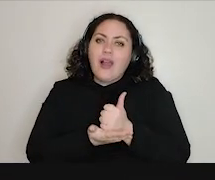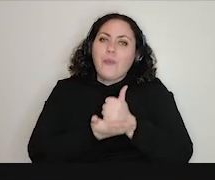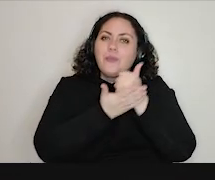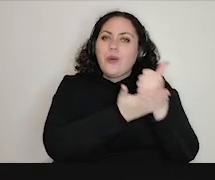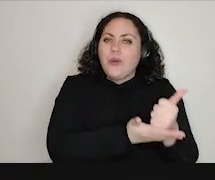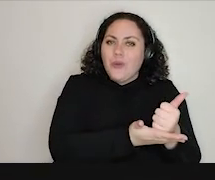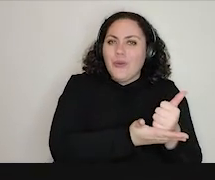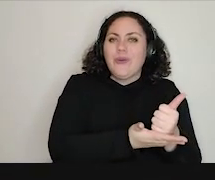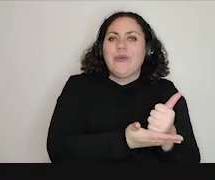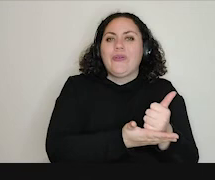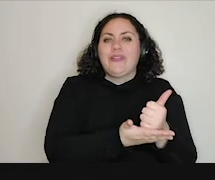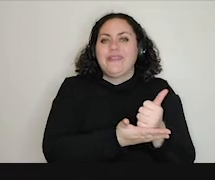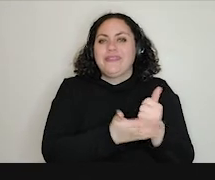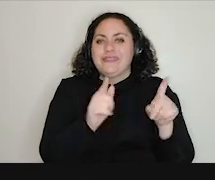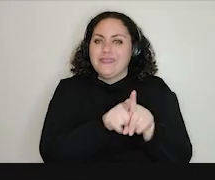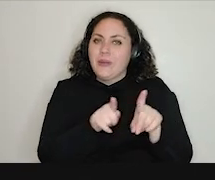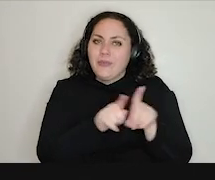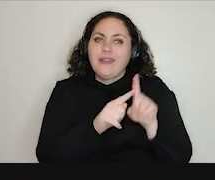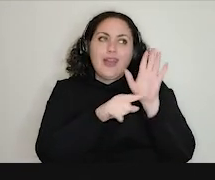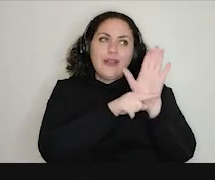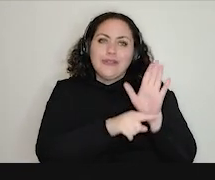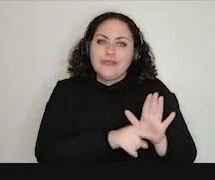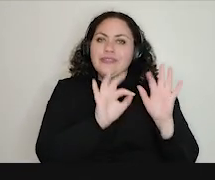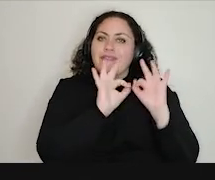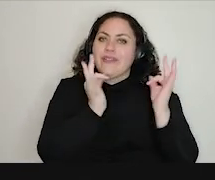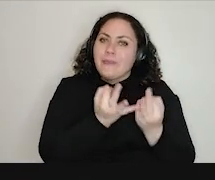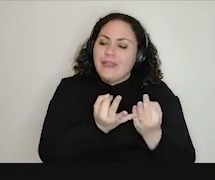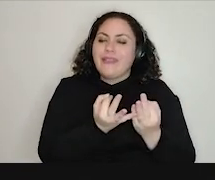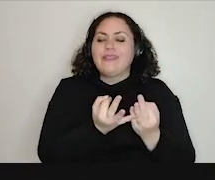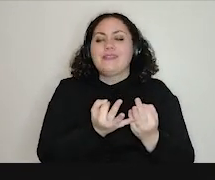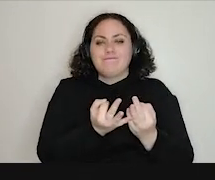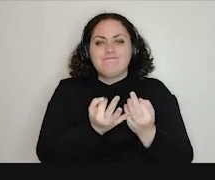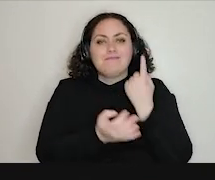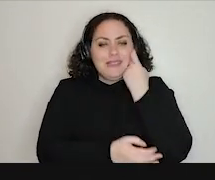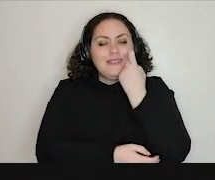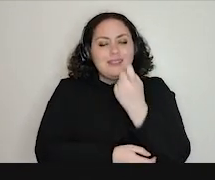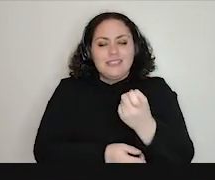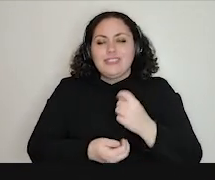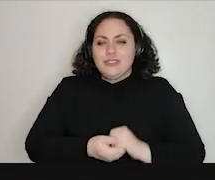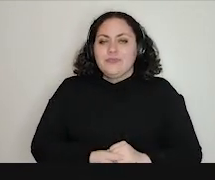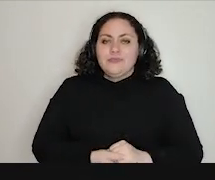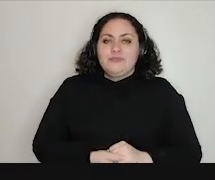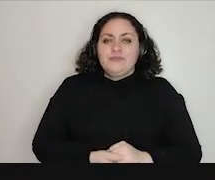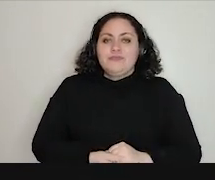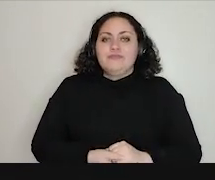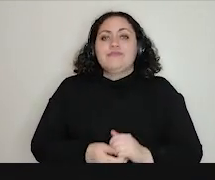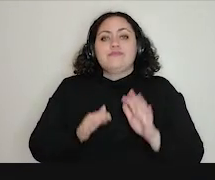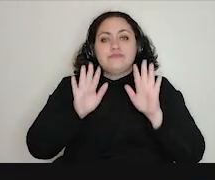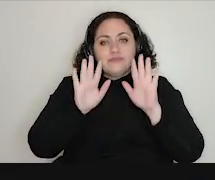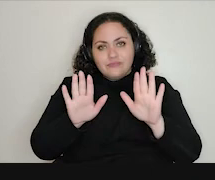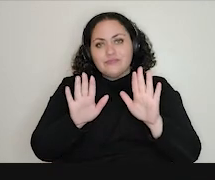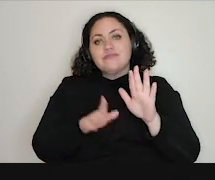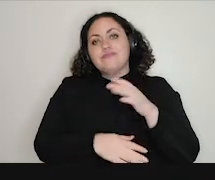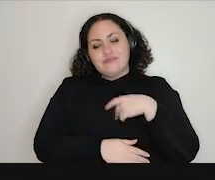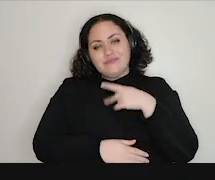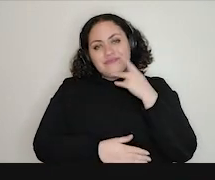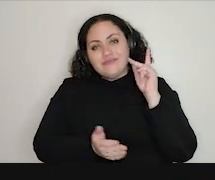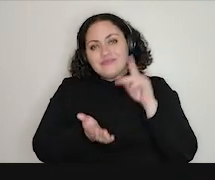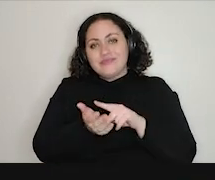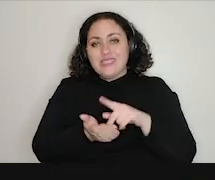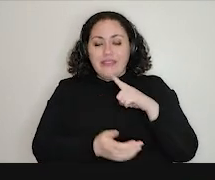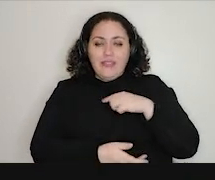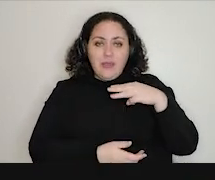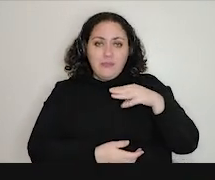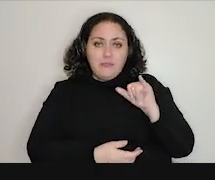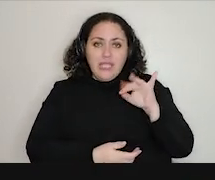para a gente, né? Então, é muito, muito interessante isso, mas eu faço questão de tirar esse mito.